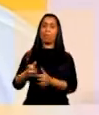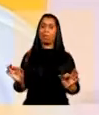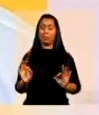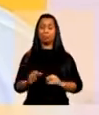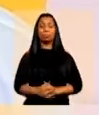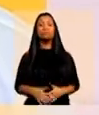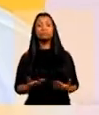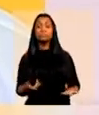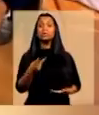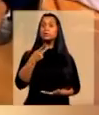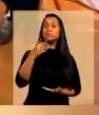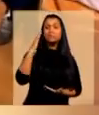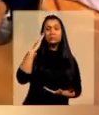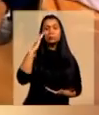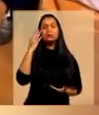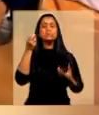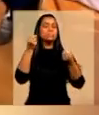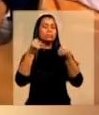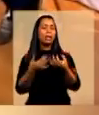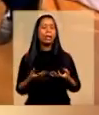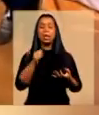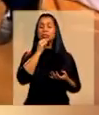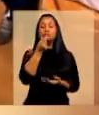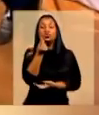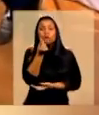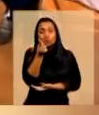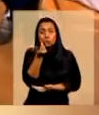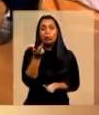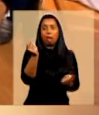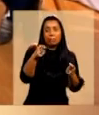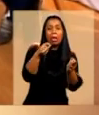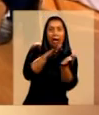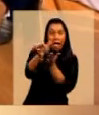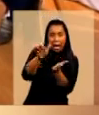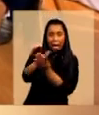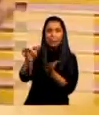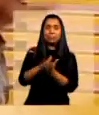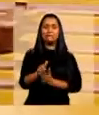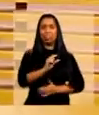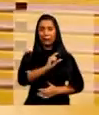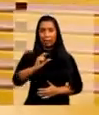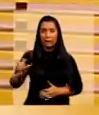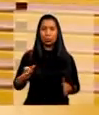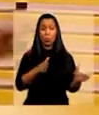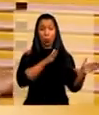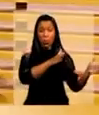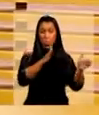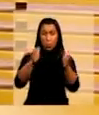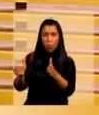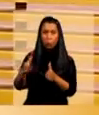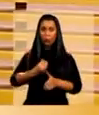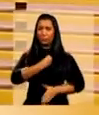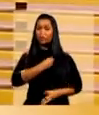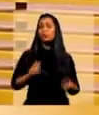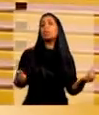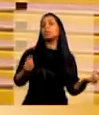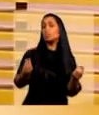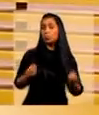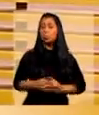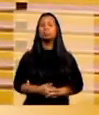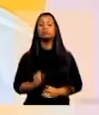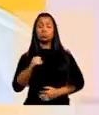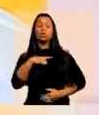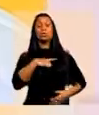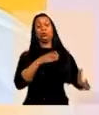mais gastar. Você chega a definir, por exemplo, uma espécie de orçamento de porcentagem do salário para cada um dos setores ali? Como é